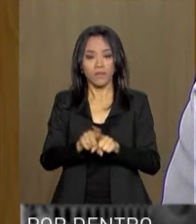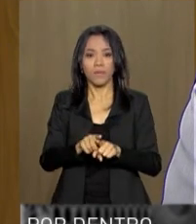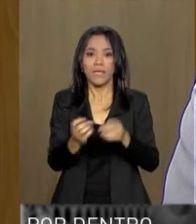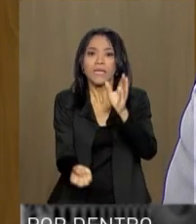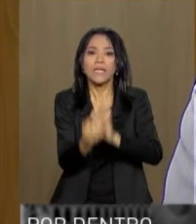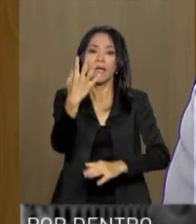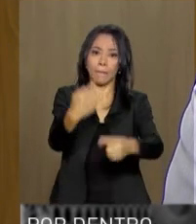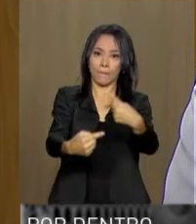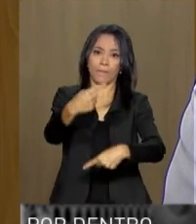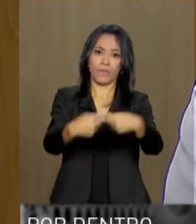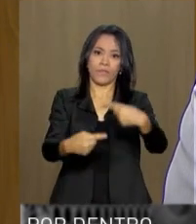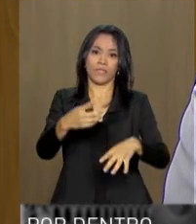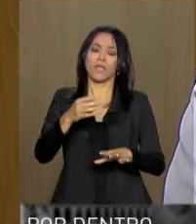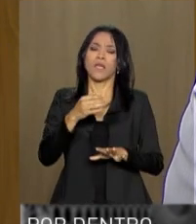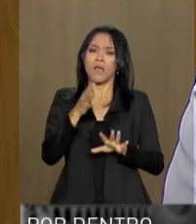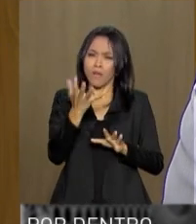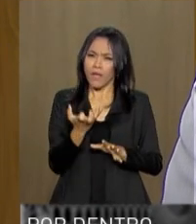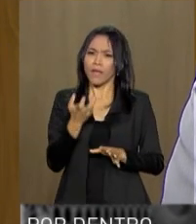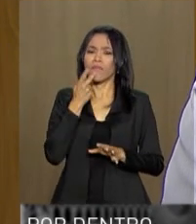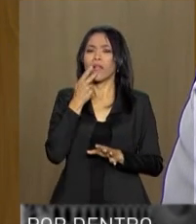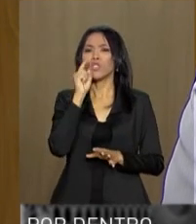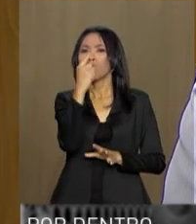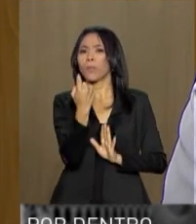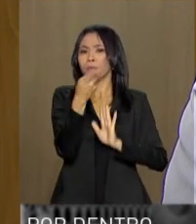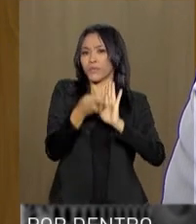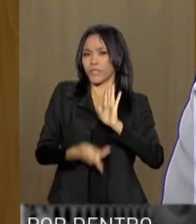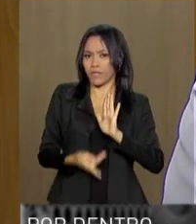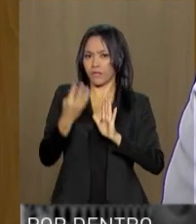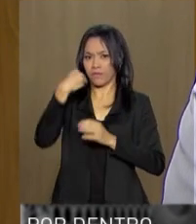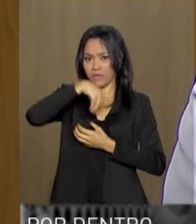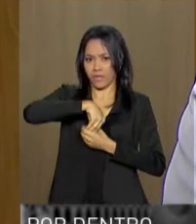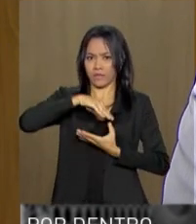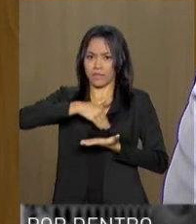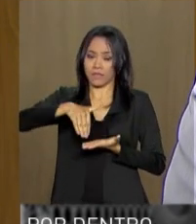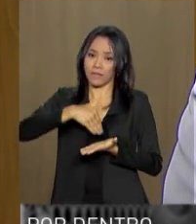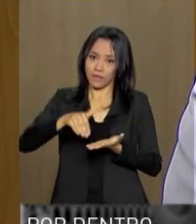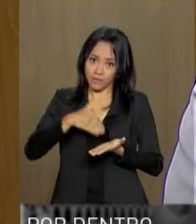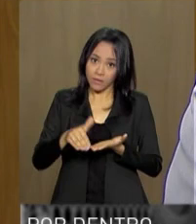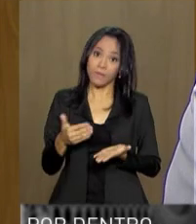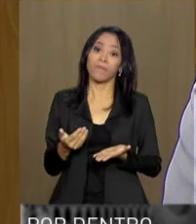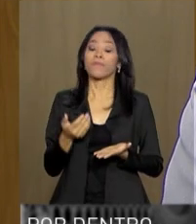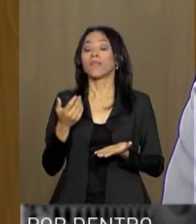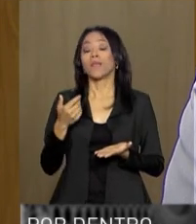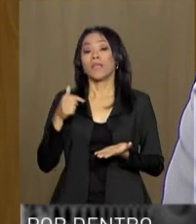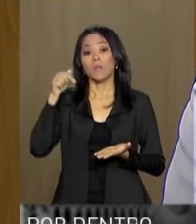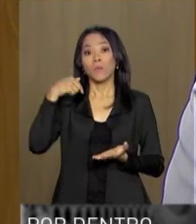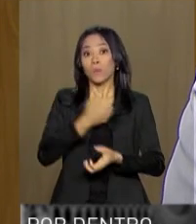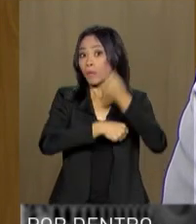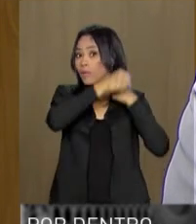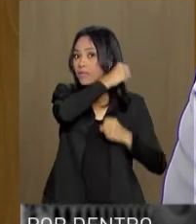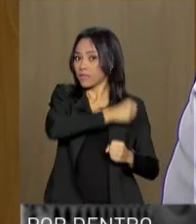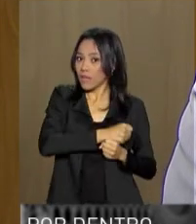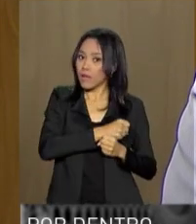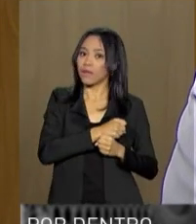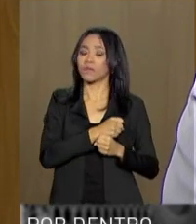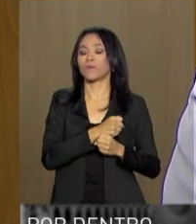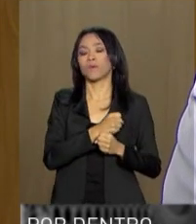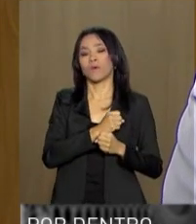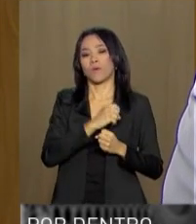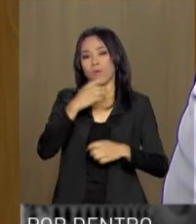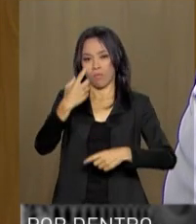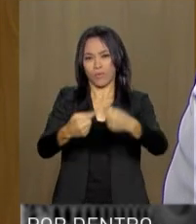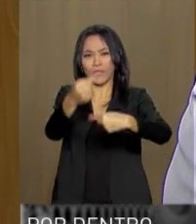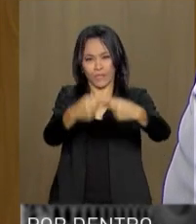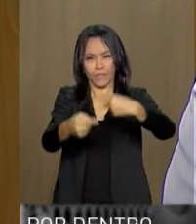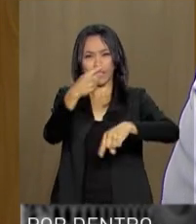um projeto da nossa secretaria de igualdade racial que no ano passado no sistema nacional de polícia e promoção de rondônia é só que nós